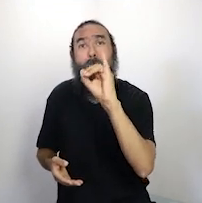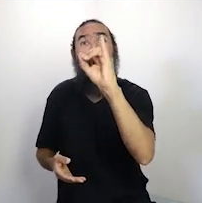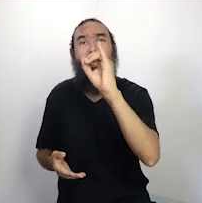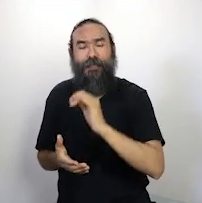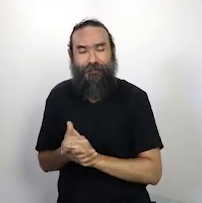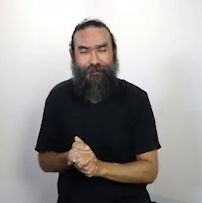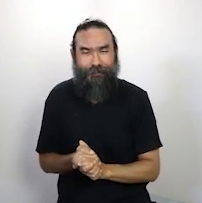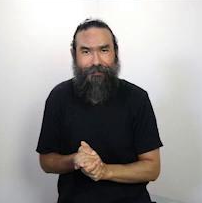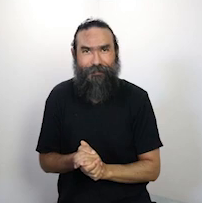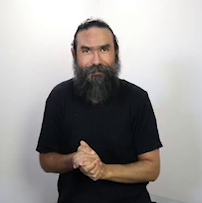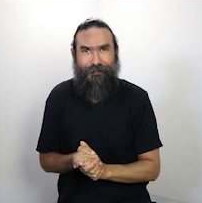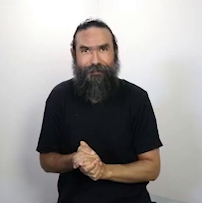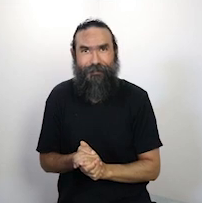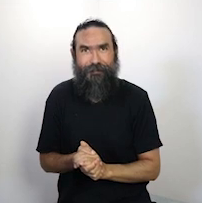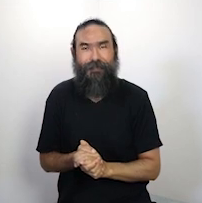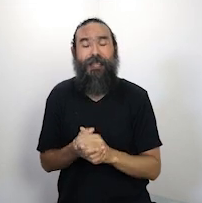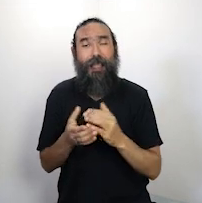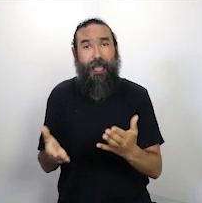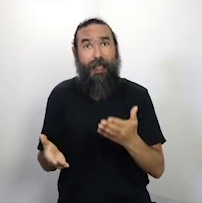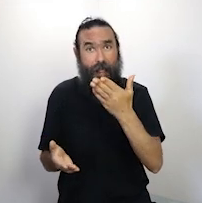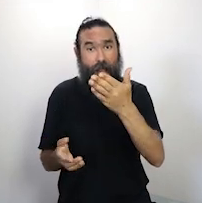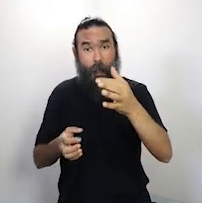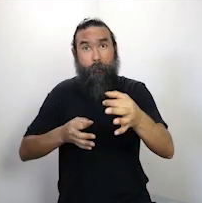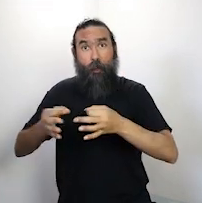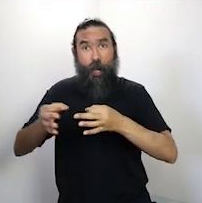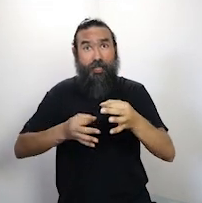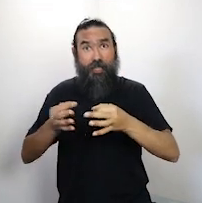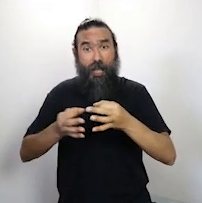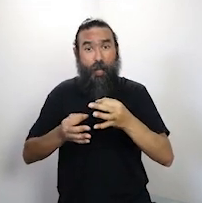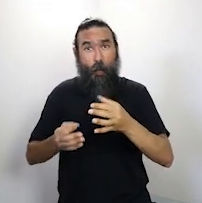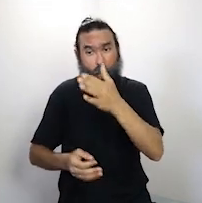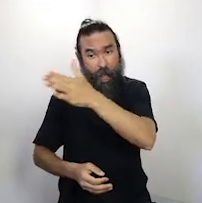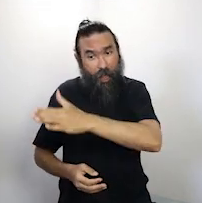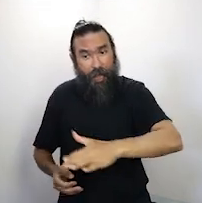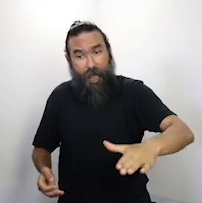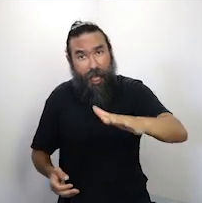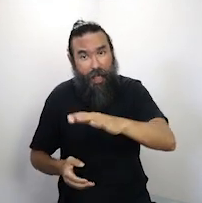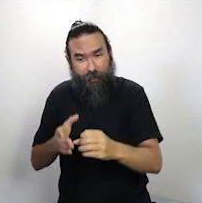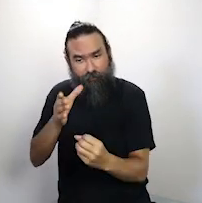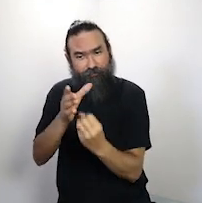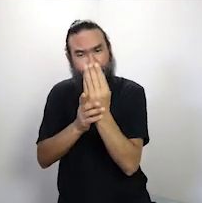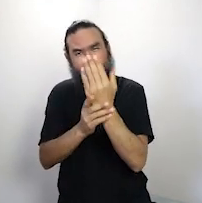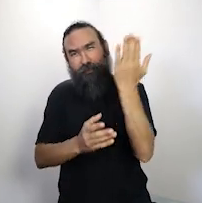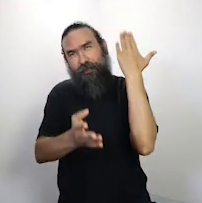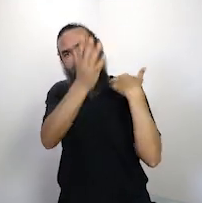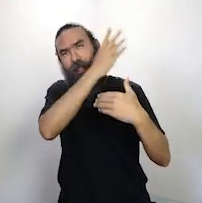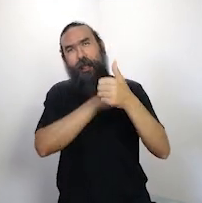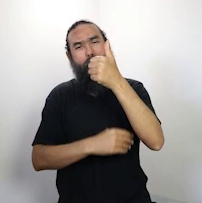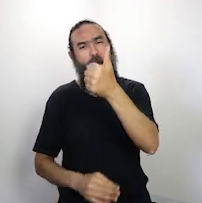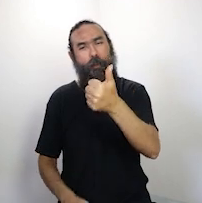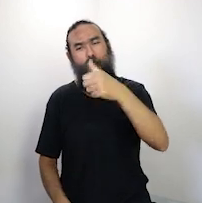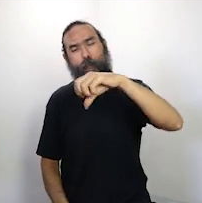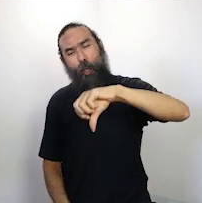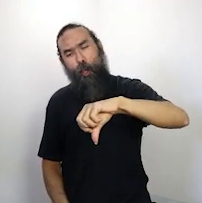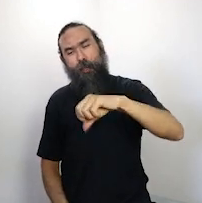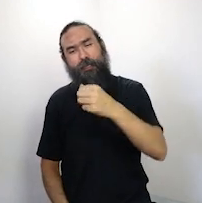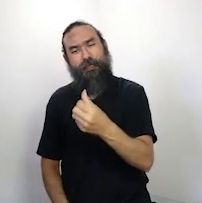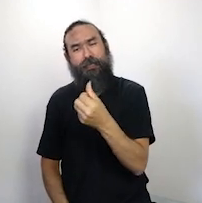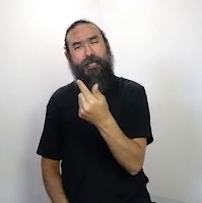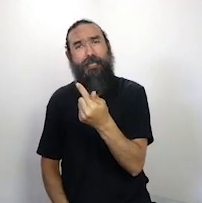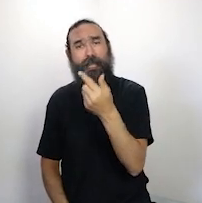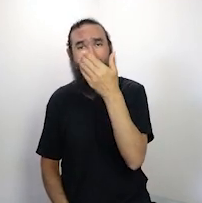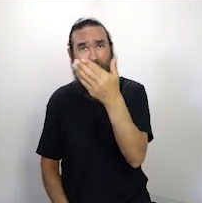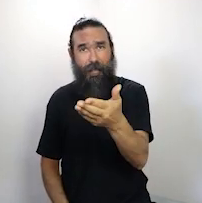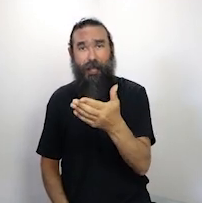mestra Tina. É isso aí, Nareli. E esse projeto, esse grupo com as crianças, foi criado em